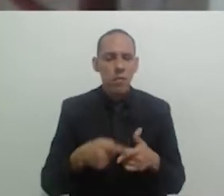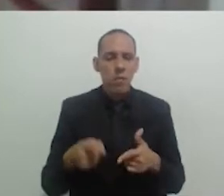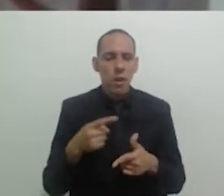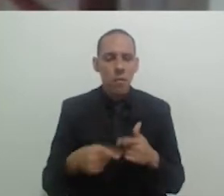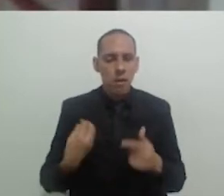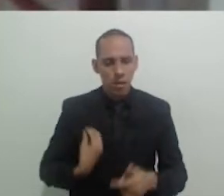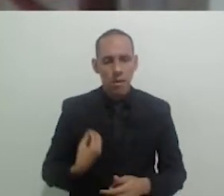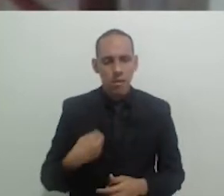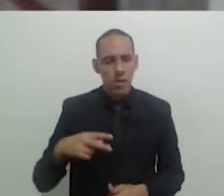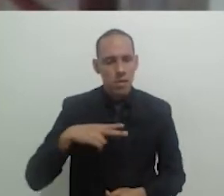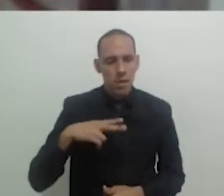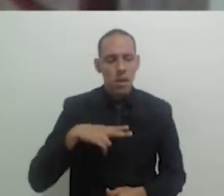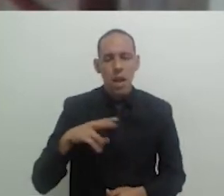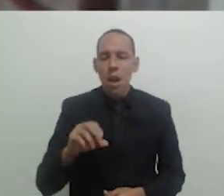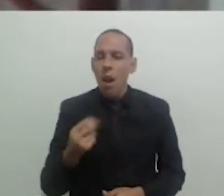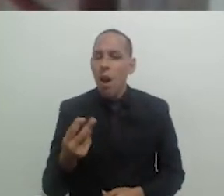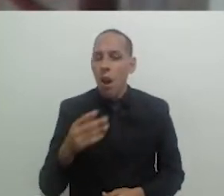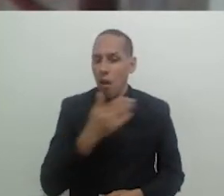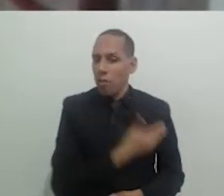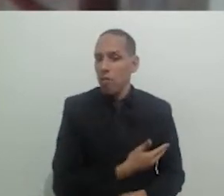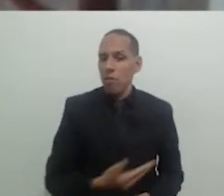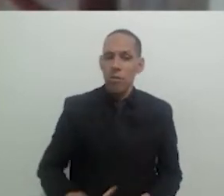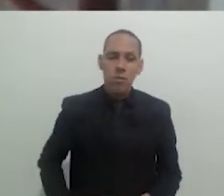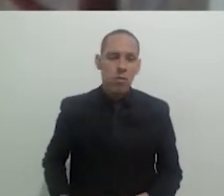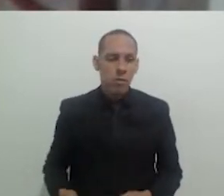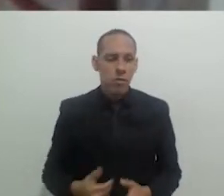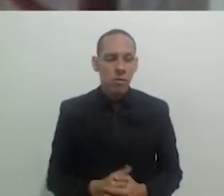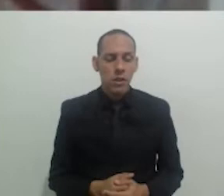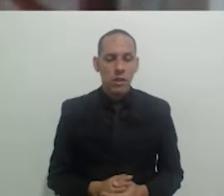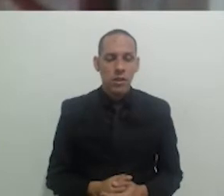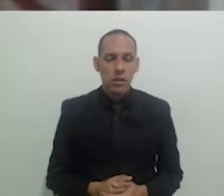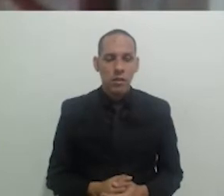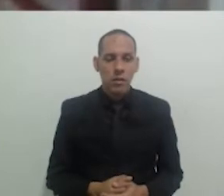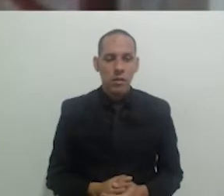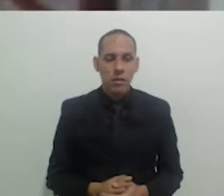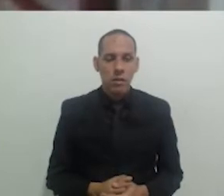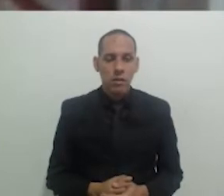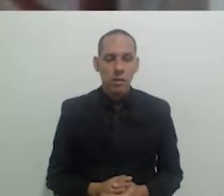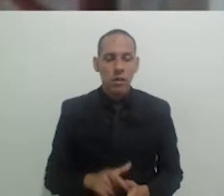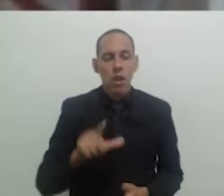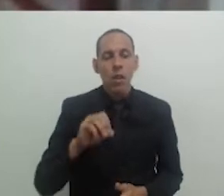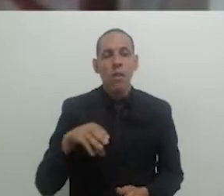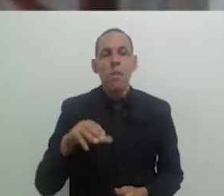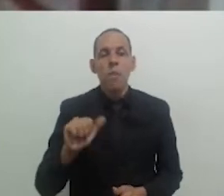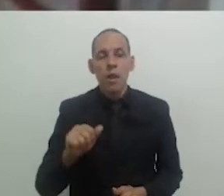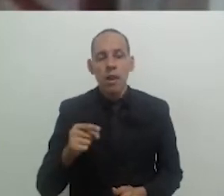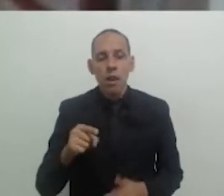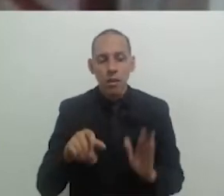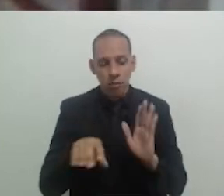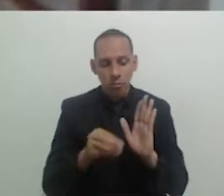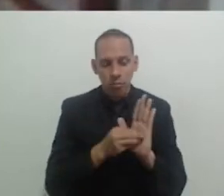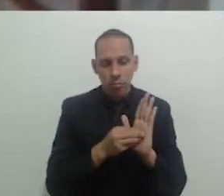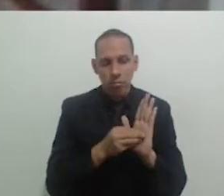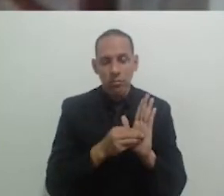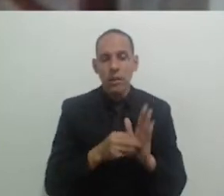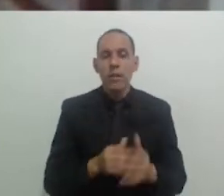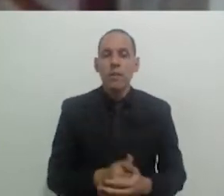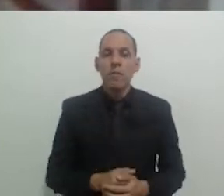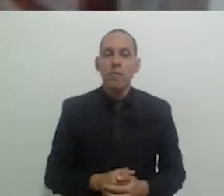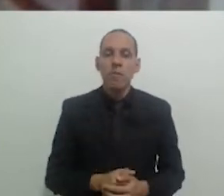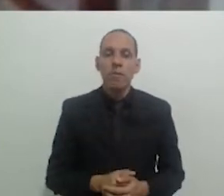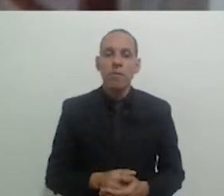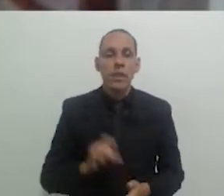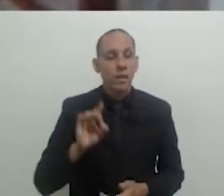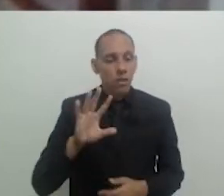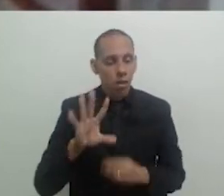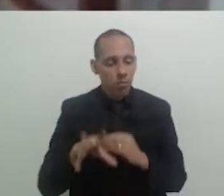como na vida pública, como está lá na Lomã. Então, só alimentando isso